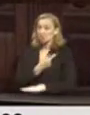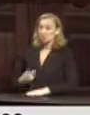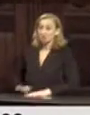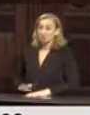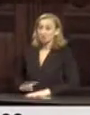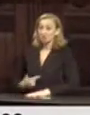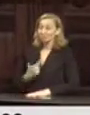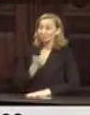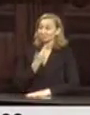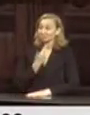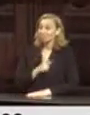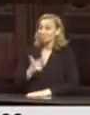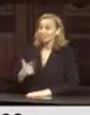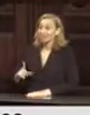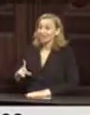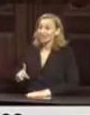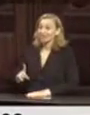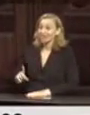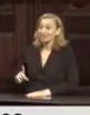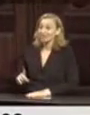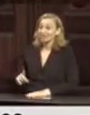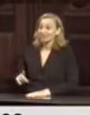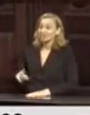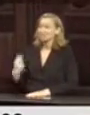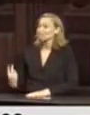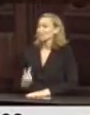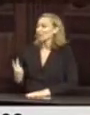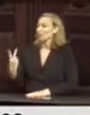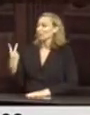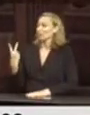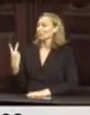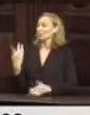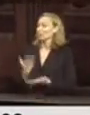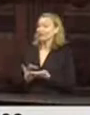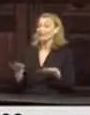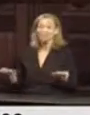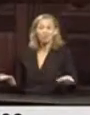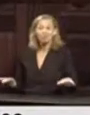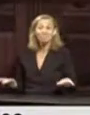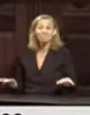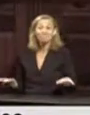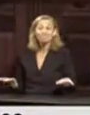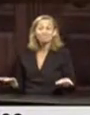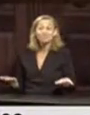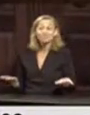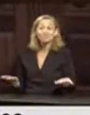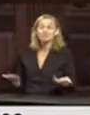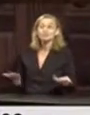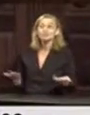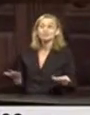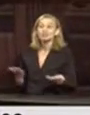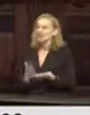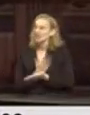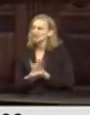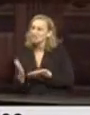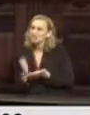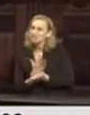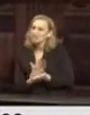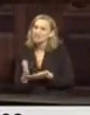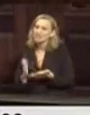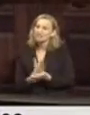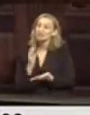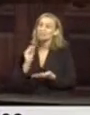nenhuma autoridade, onde permeia, muitas vezes, a ausência de